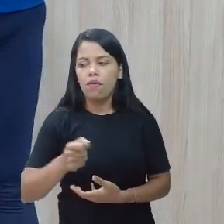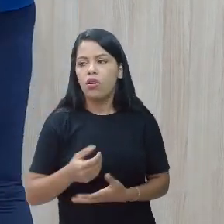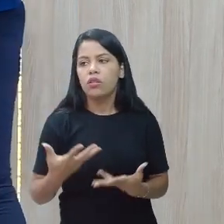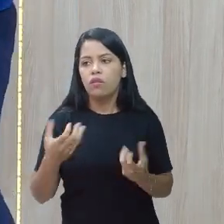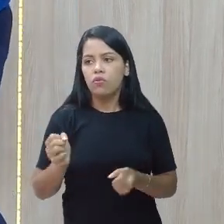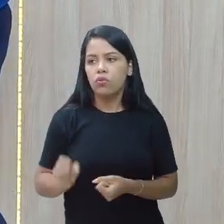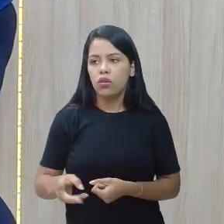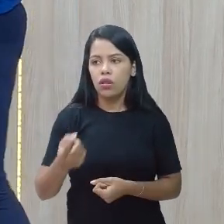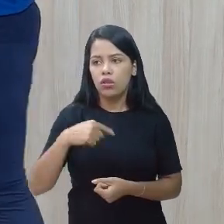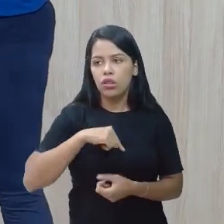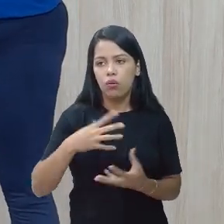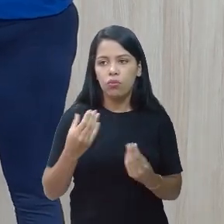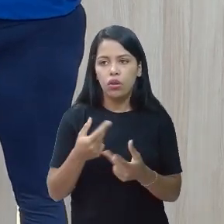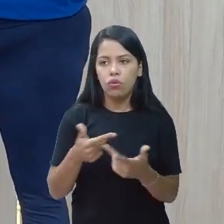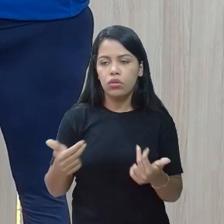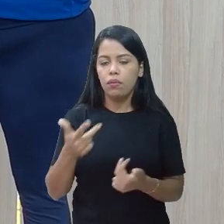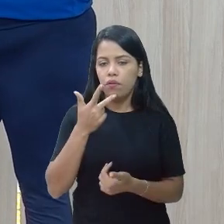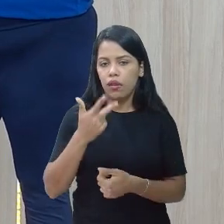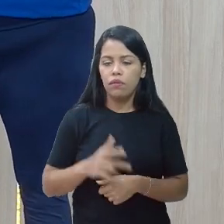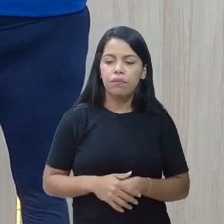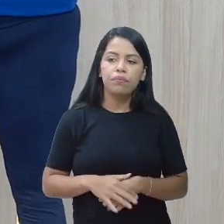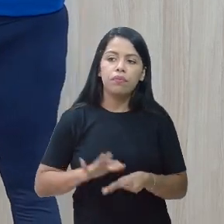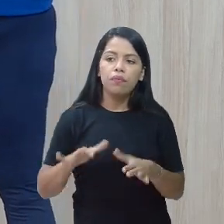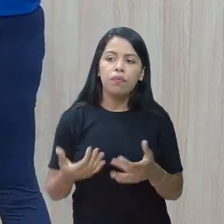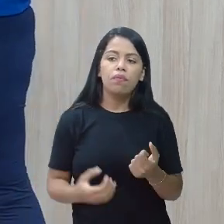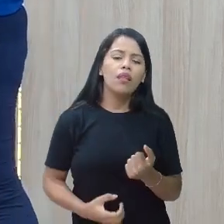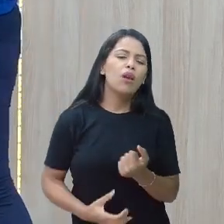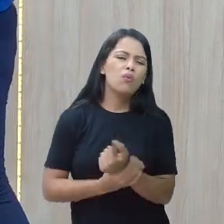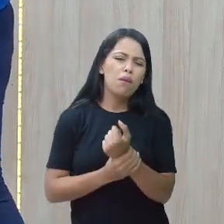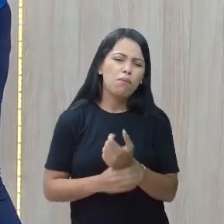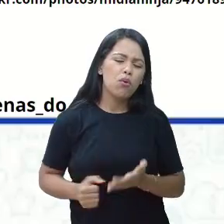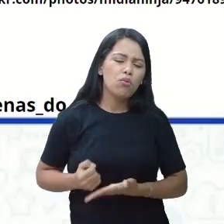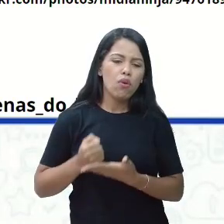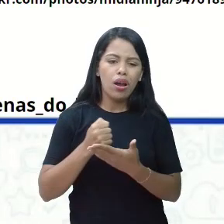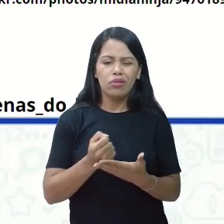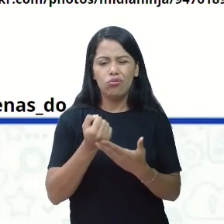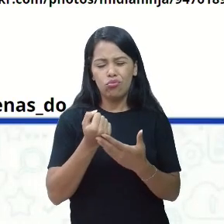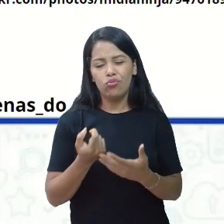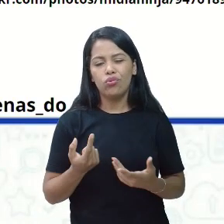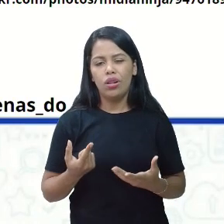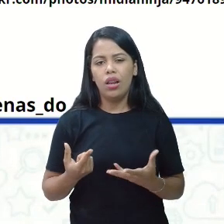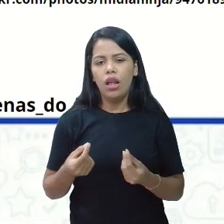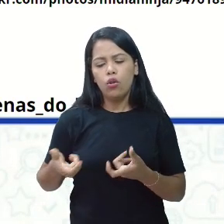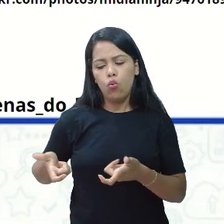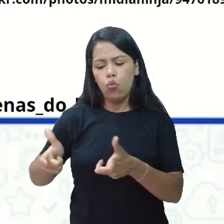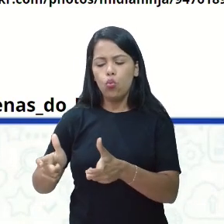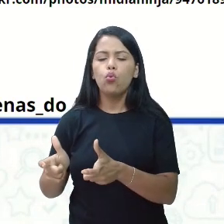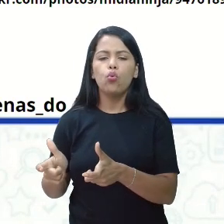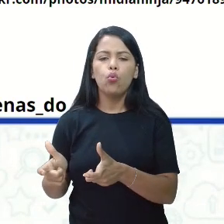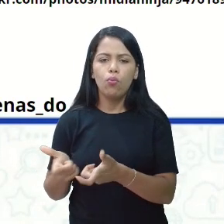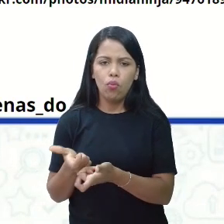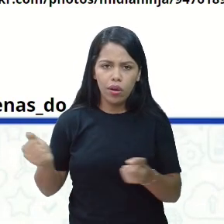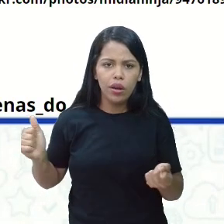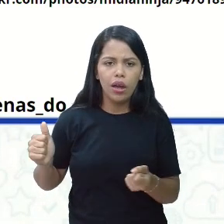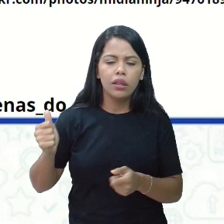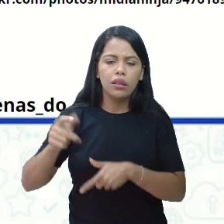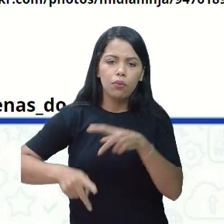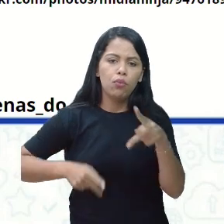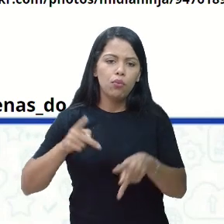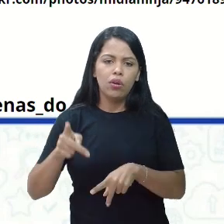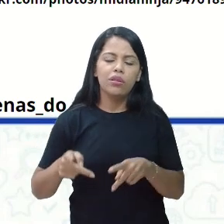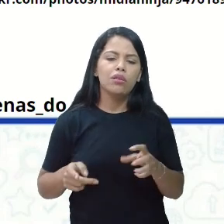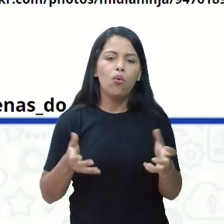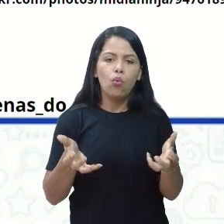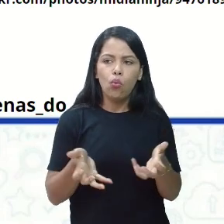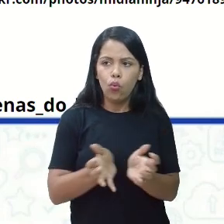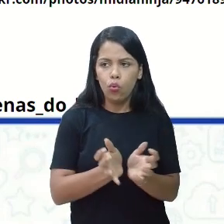coisa para falar. Bom, mesmo com o apoio expressivo, né, de parcela da população, os indígenas,